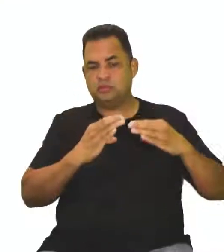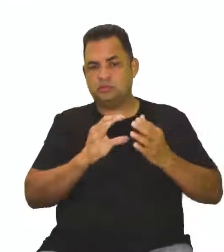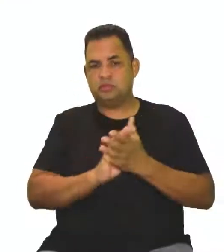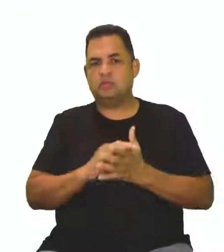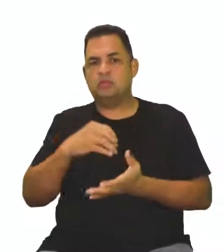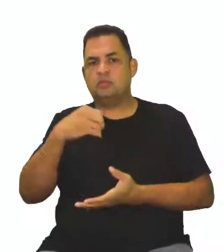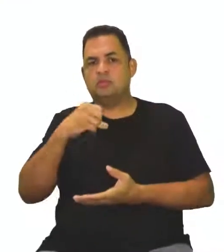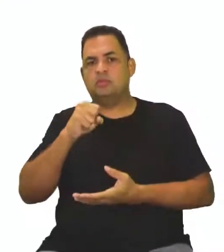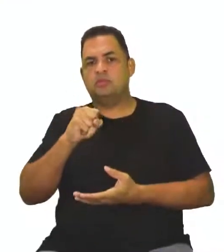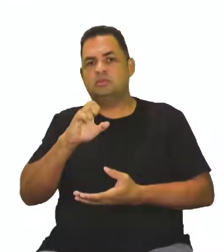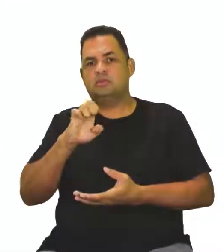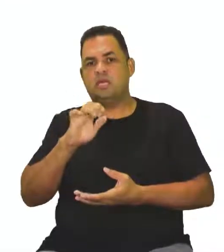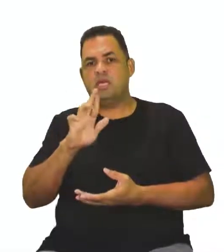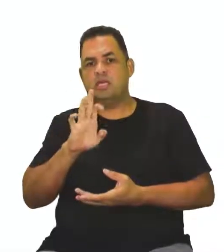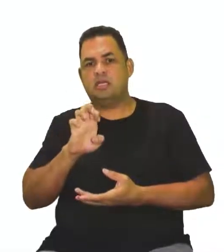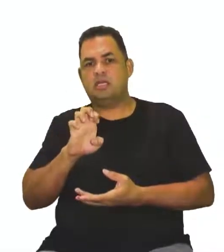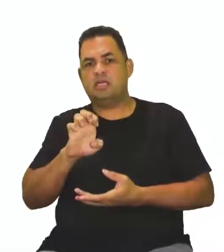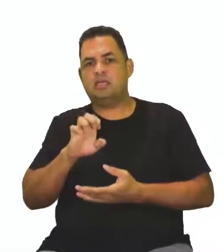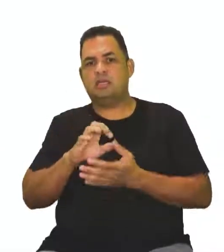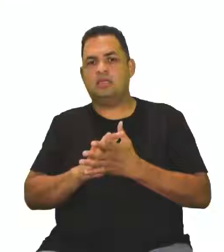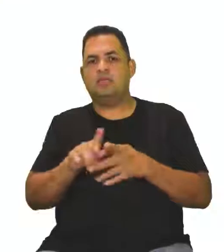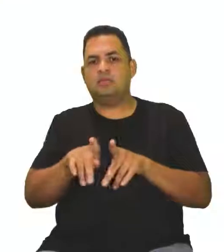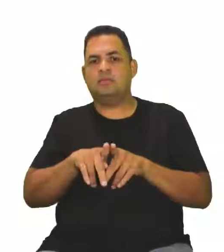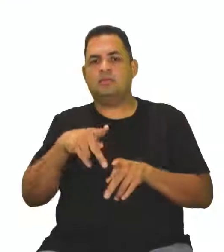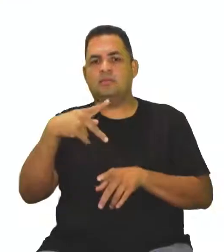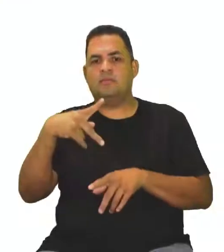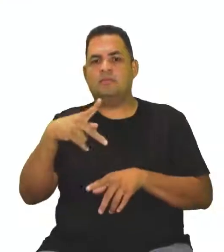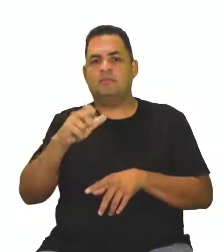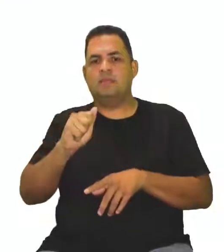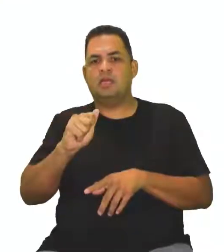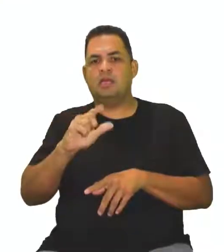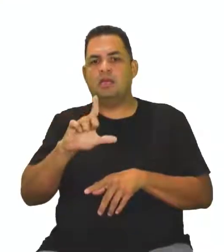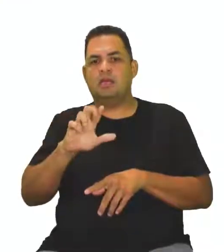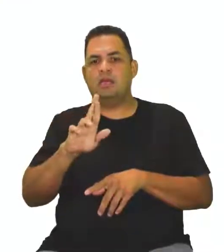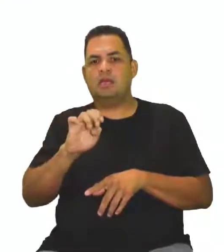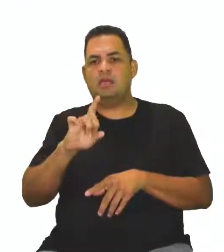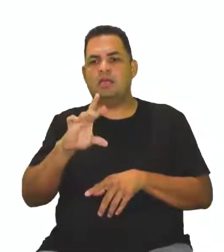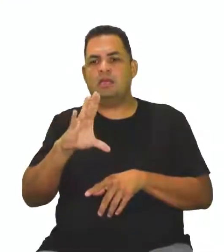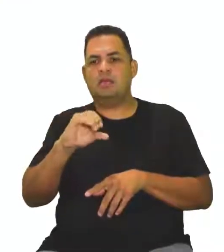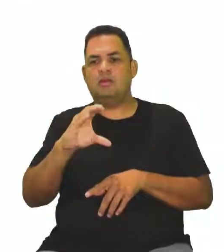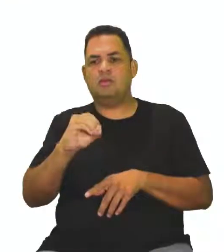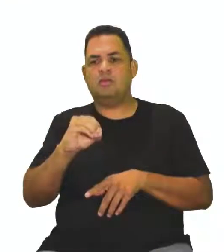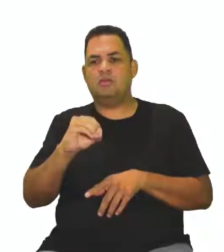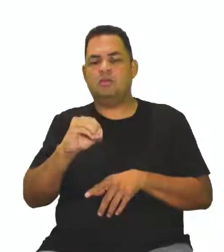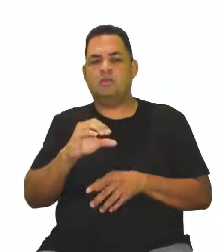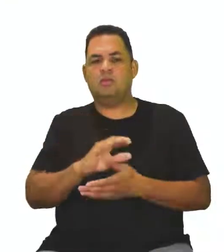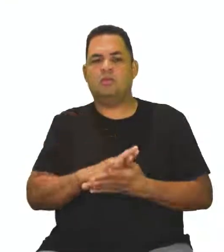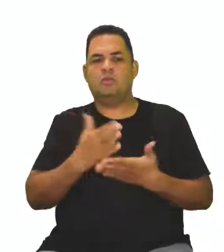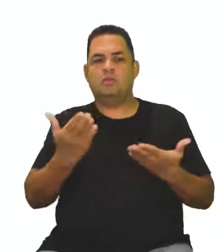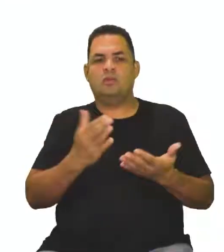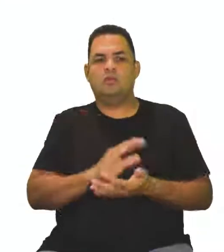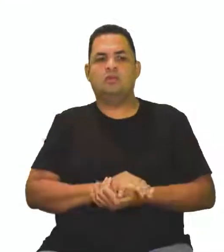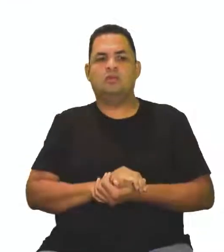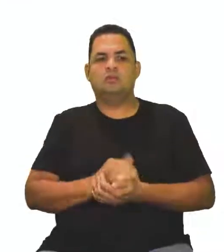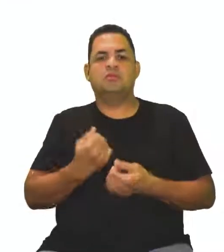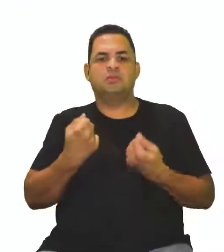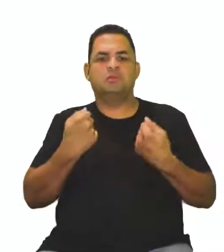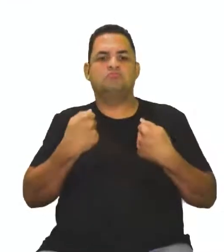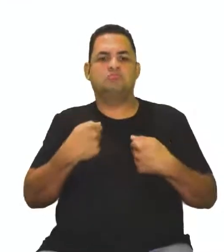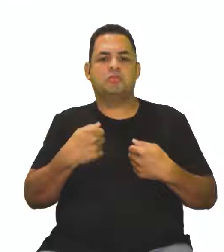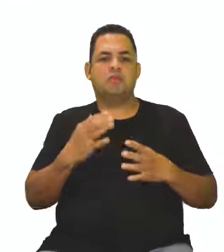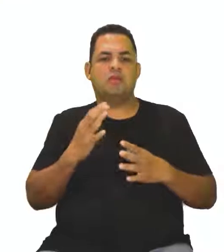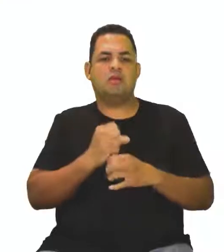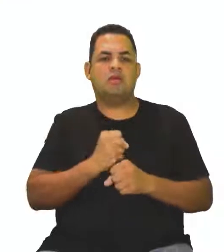paralelo. Eu conhecendo aí a característica de cada uma dessa associação, aqui eu vou poder calcular